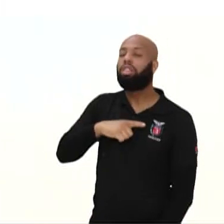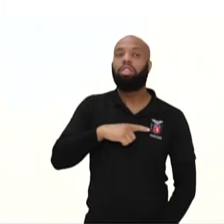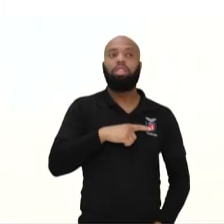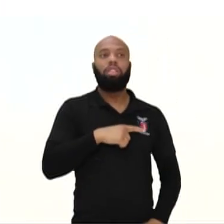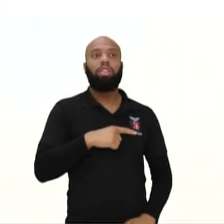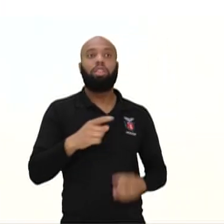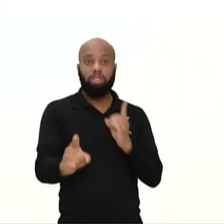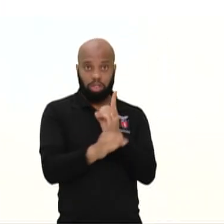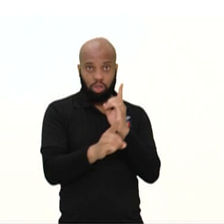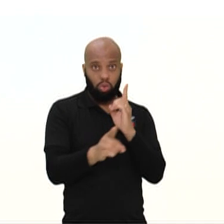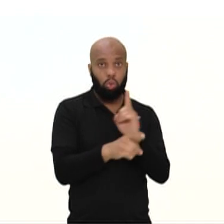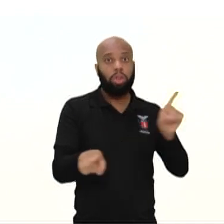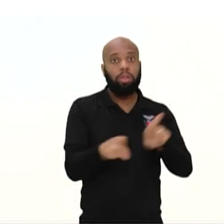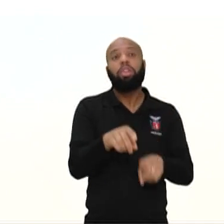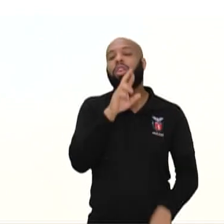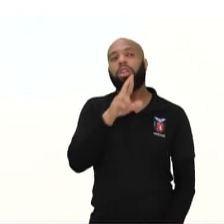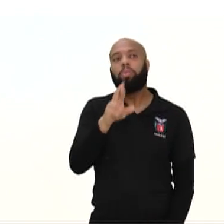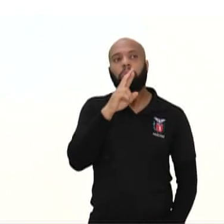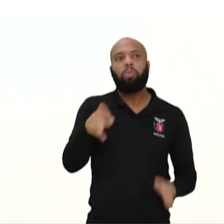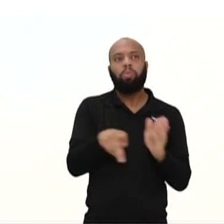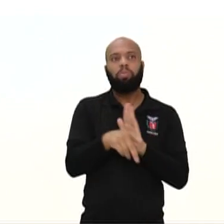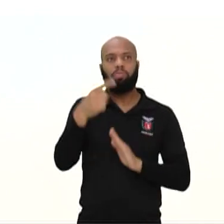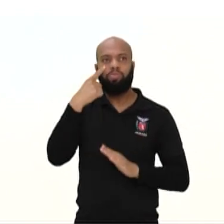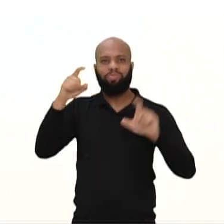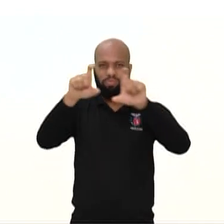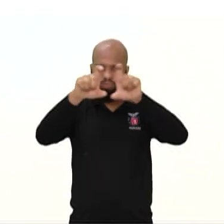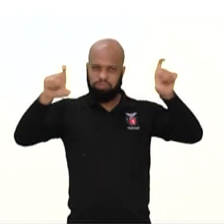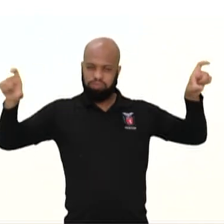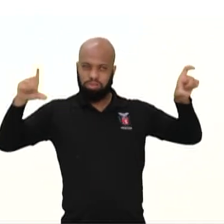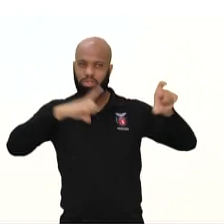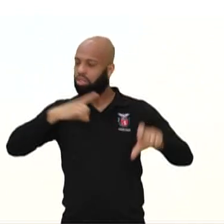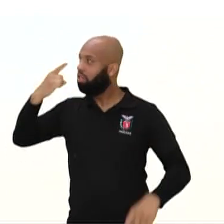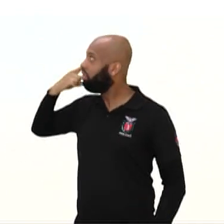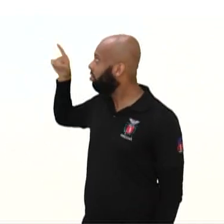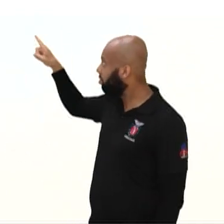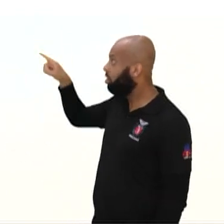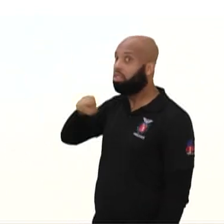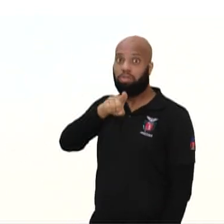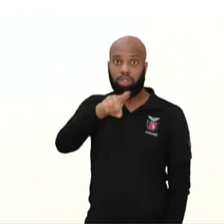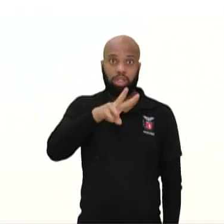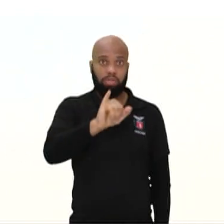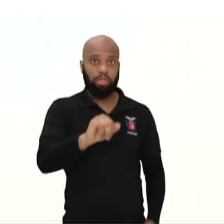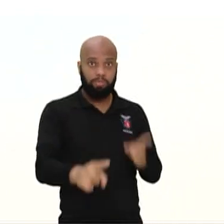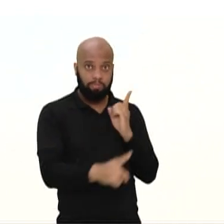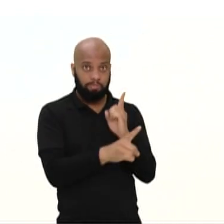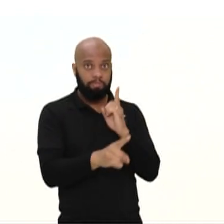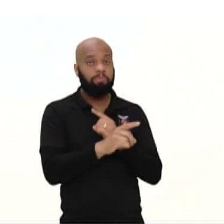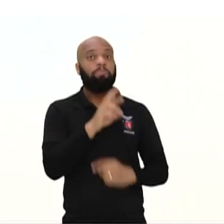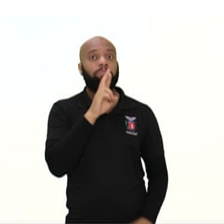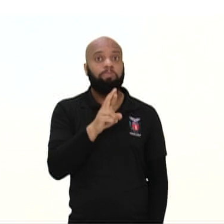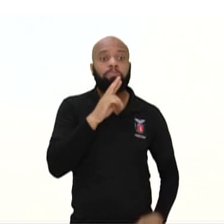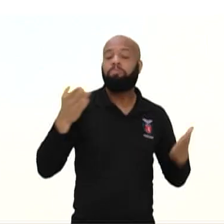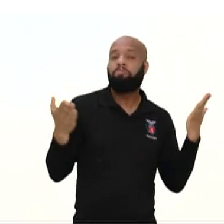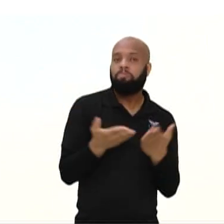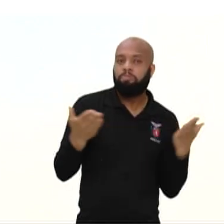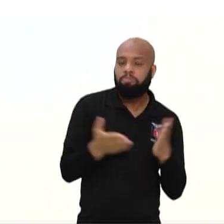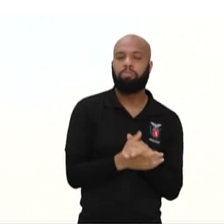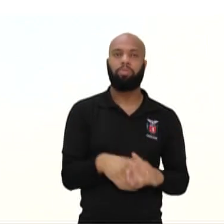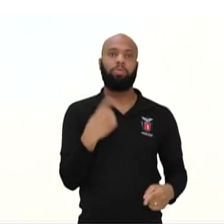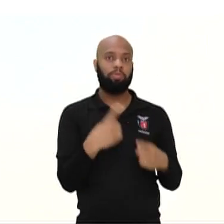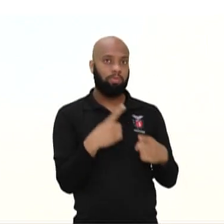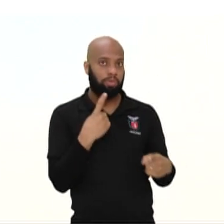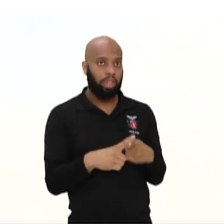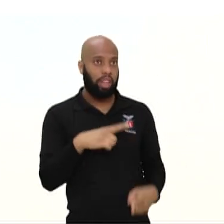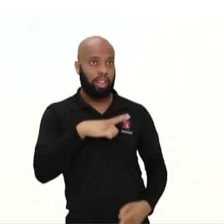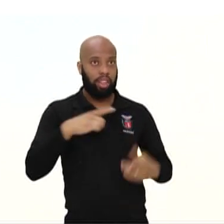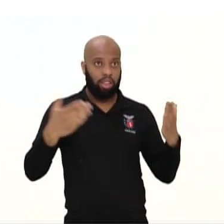procurando as raízes da equação x ao quadrado menos 6x mais 13 igual a 0. Veja, essa